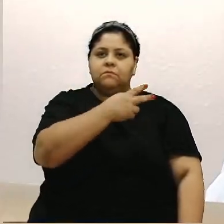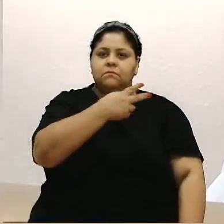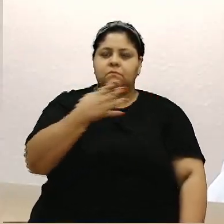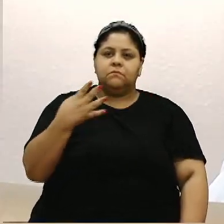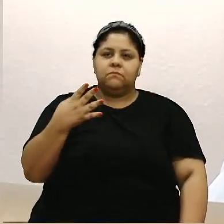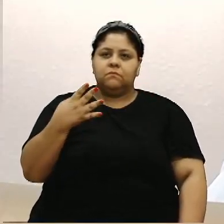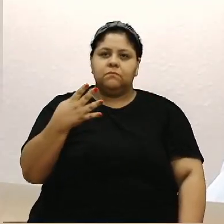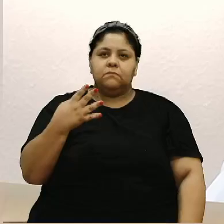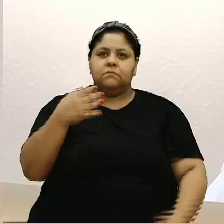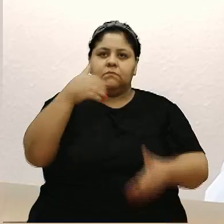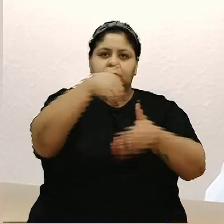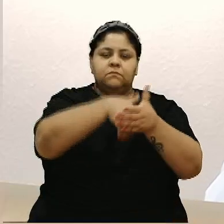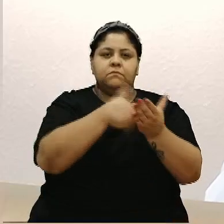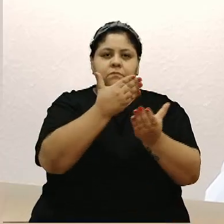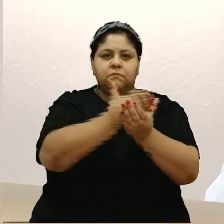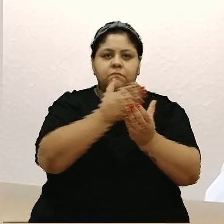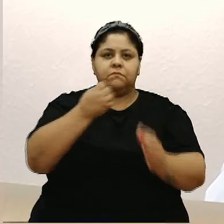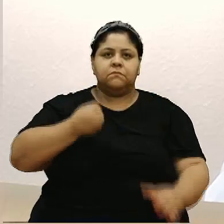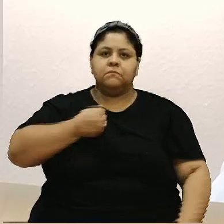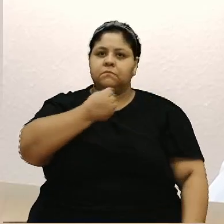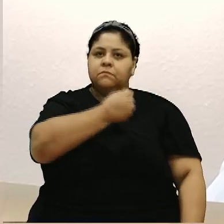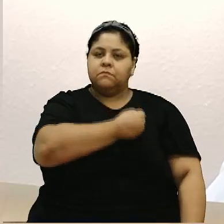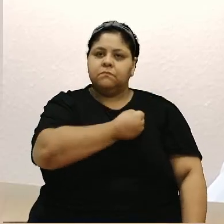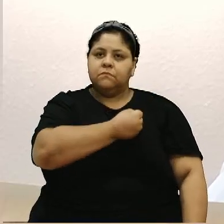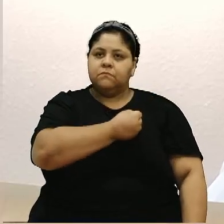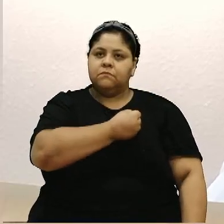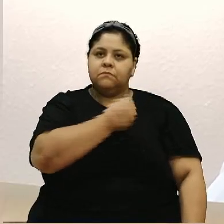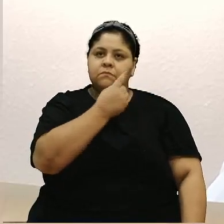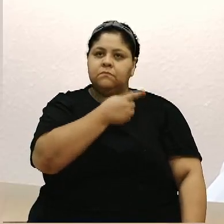147/2024, contido no processo